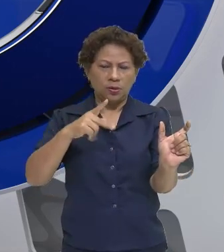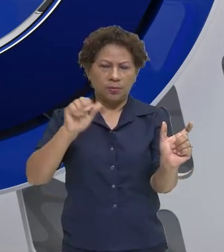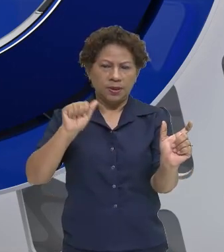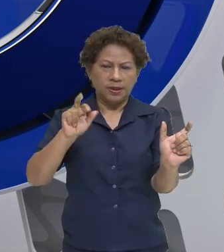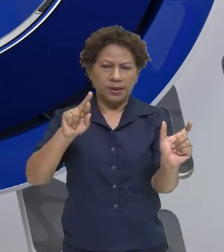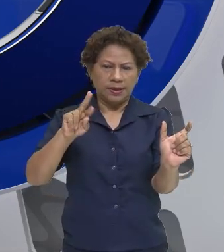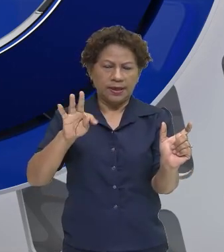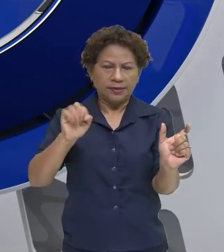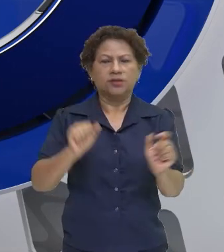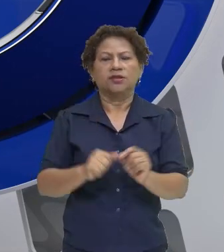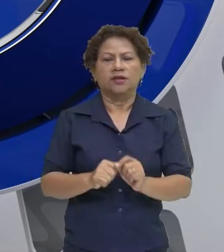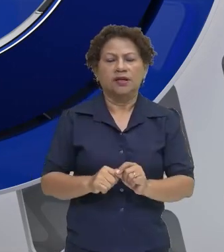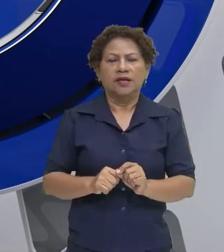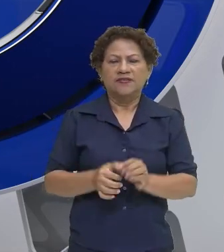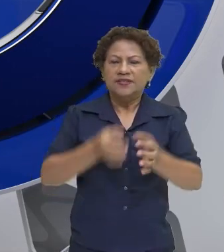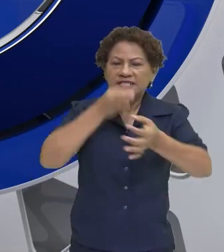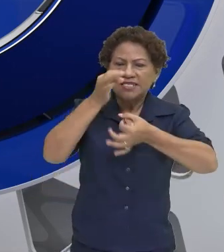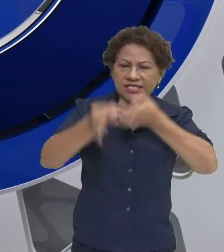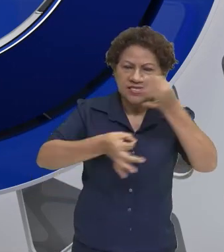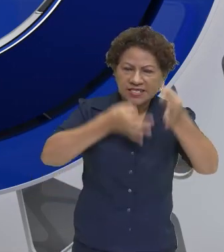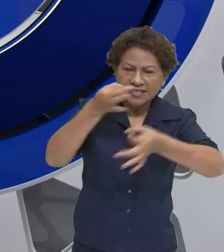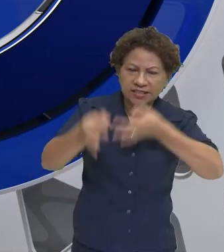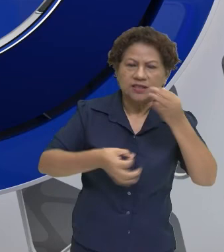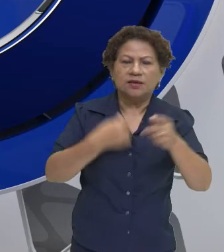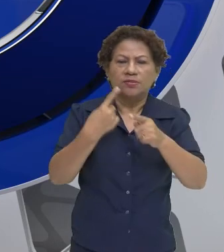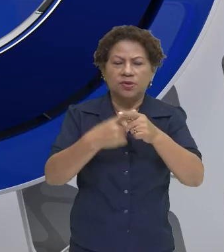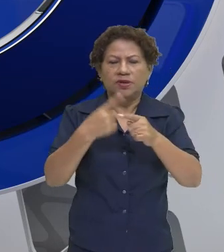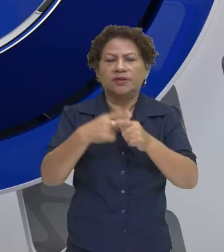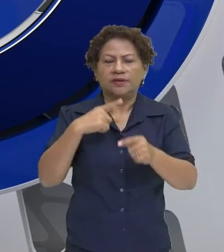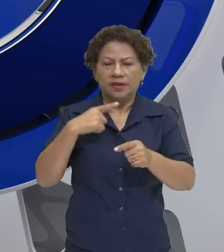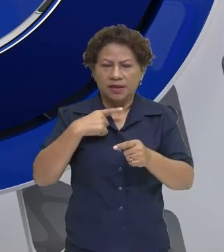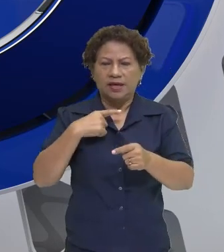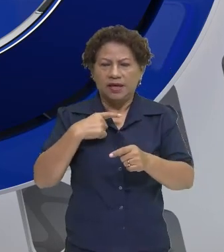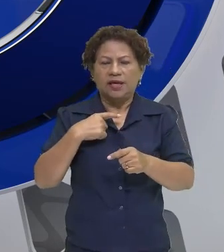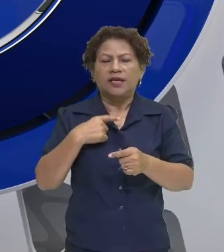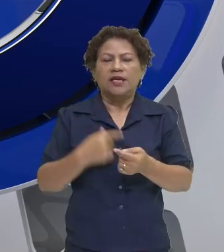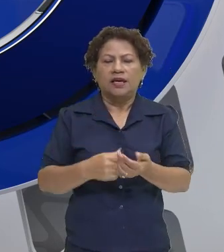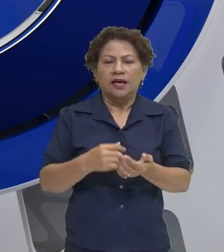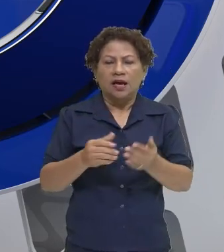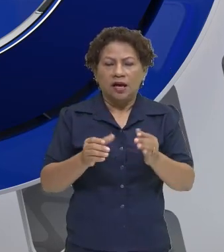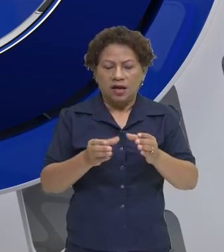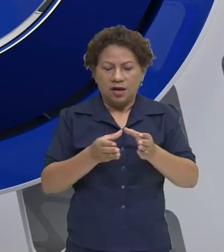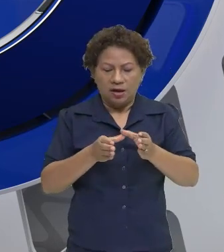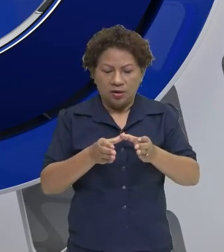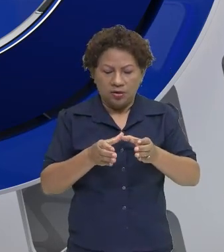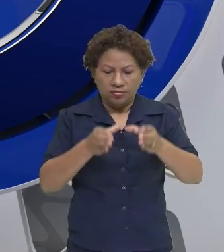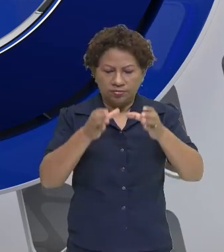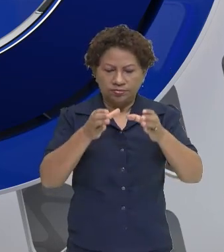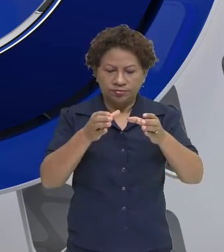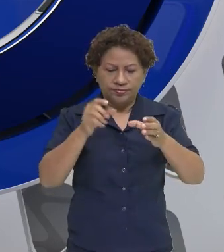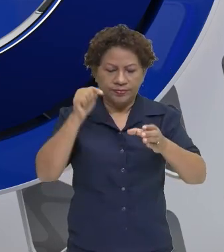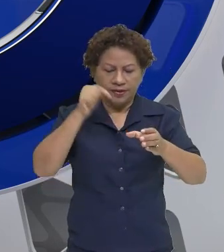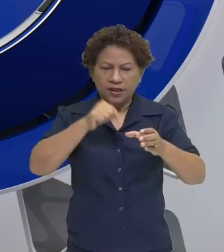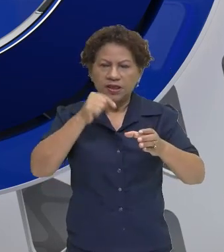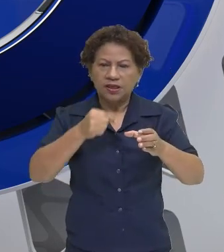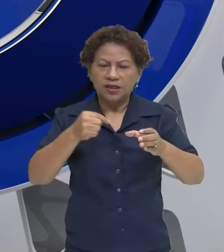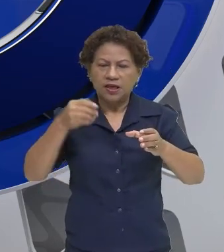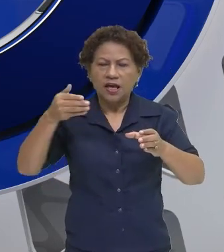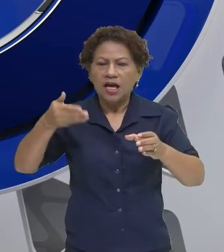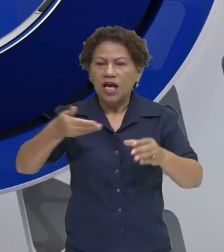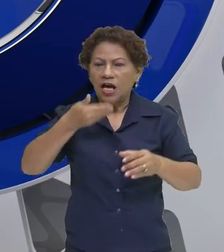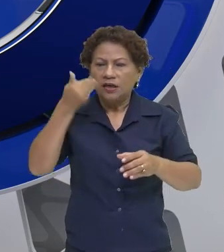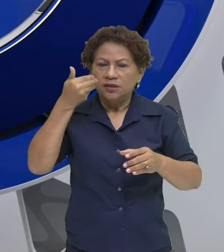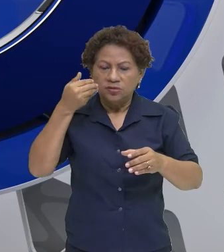Tanto é que a maior representação deles é uma lata de sopa, que é um enlatado. É a mesma coisa. O que vem dizer